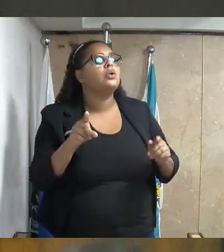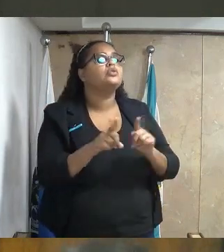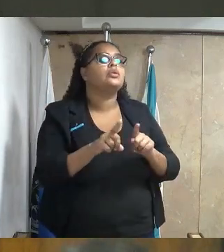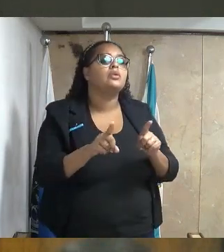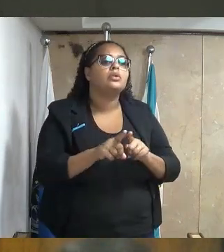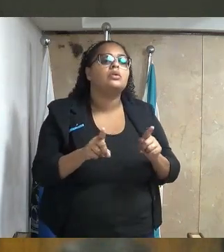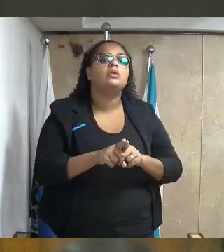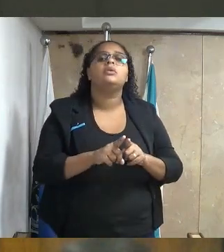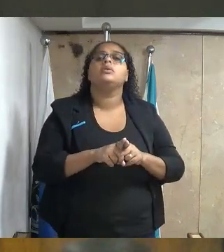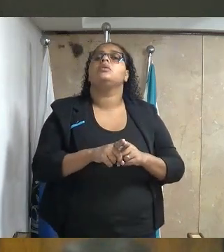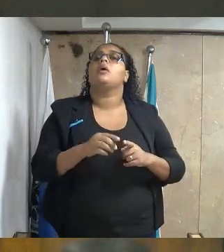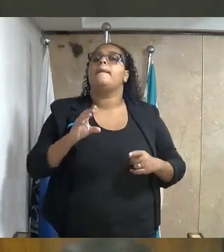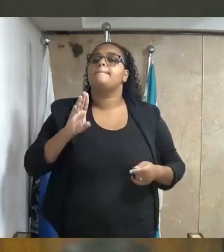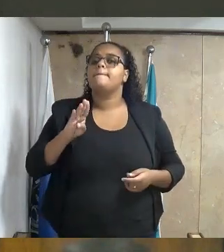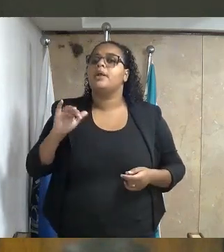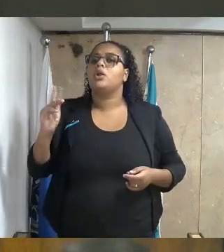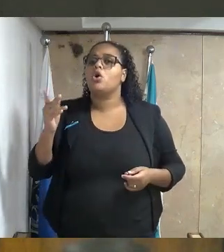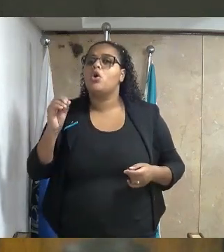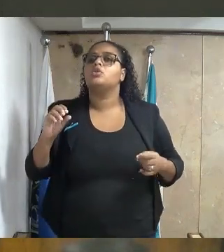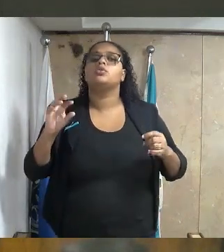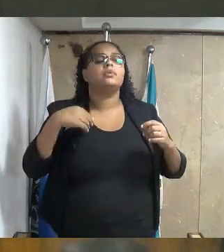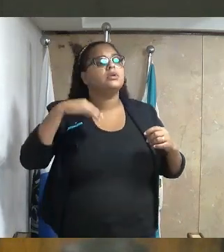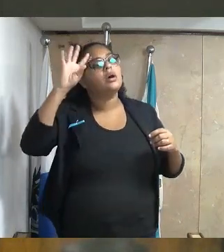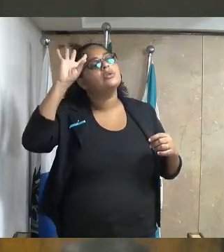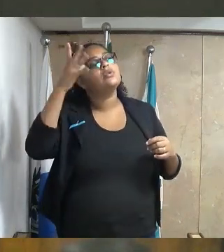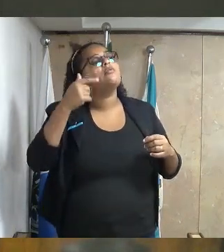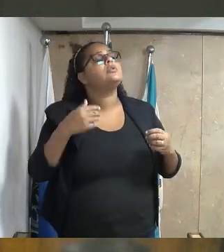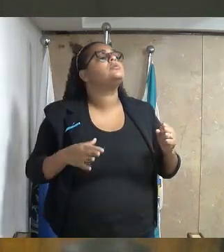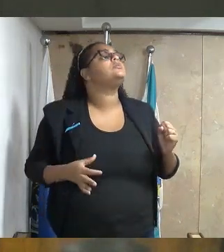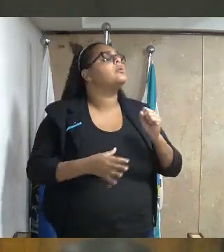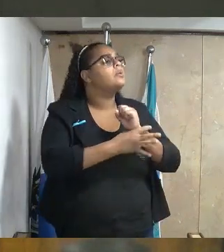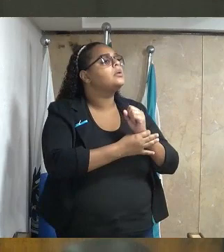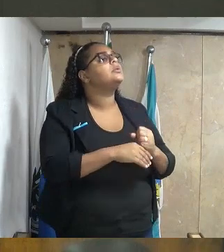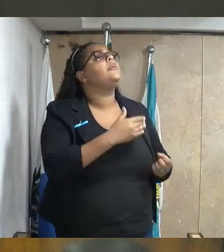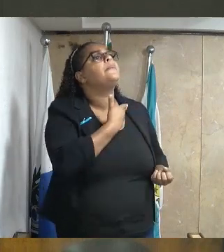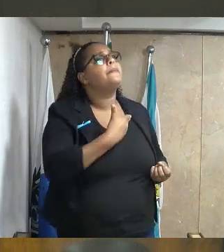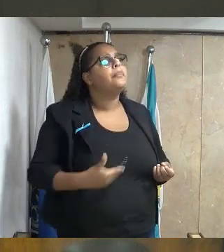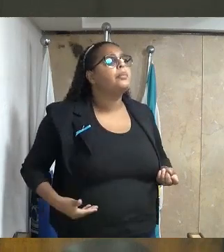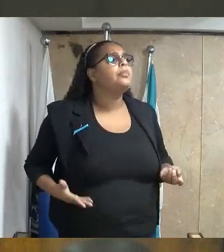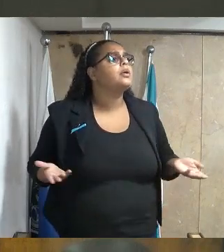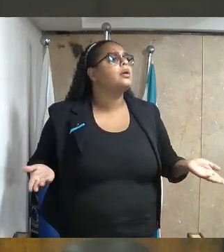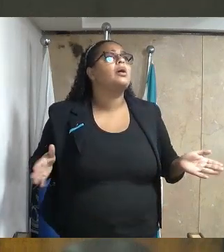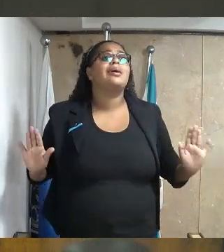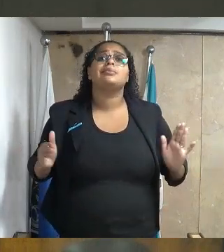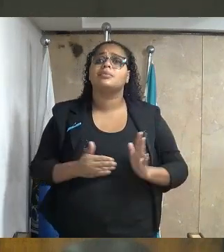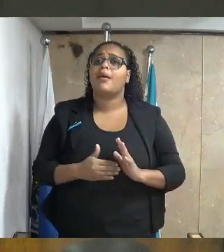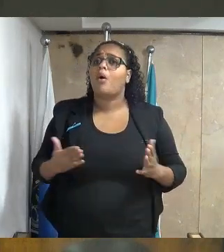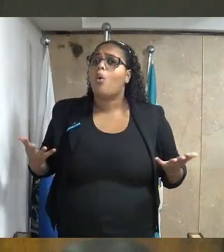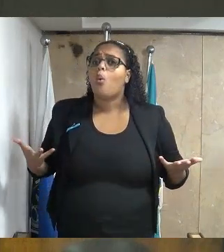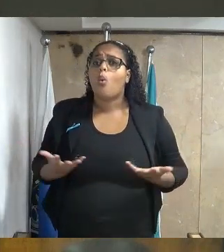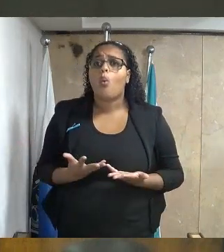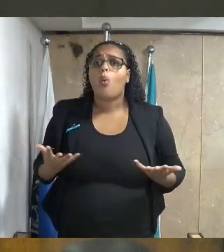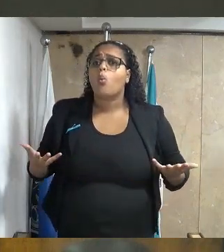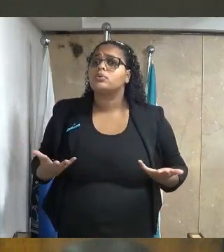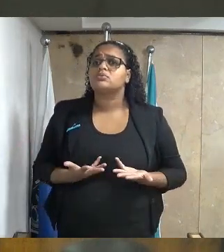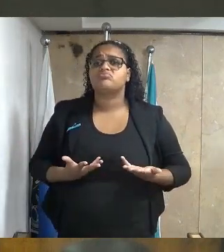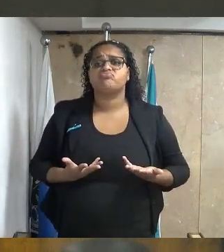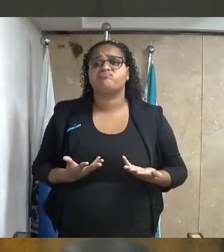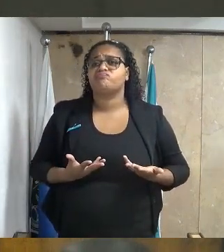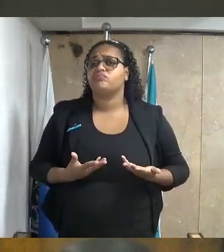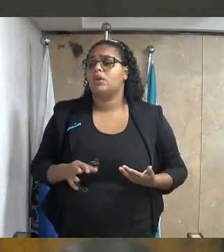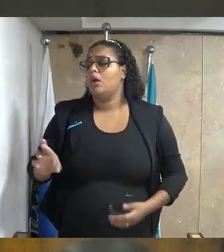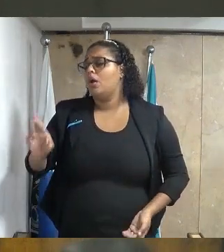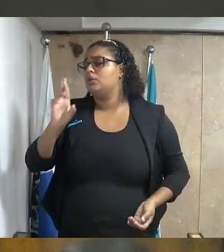equipamento, não sei quantos milhões para poder resolver o problema da segurança pública, e até hoje nós não tivemos uma resposta